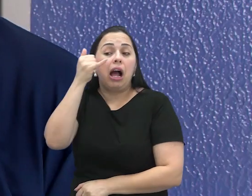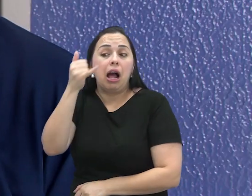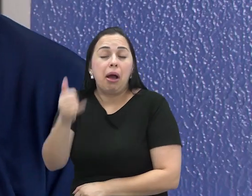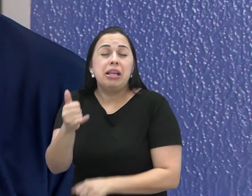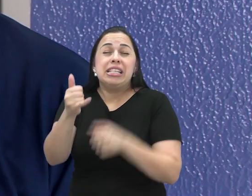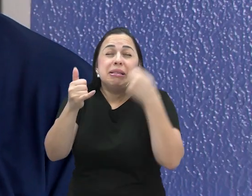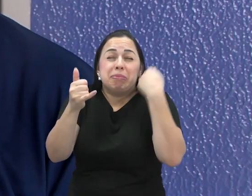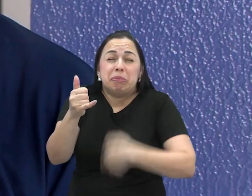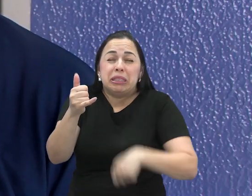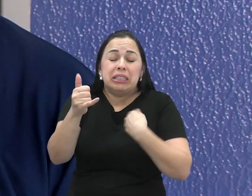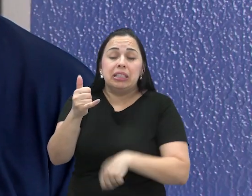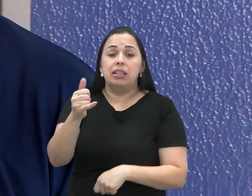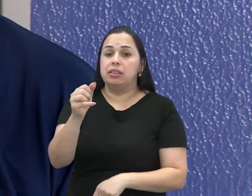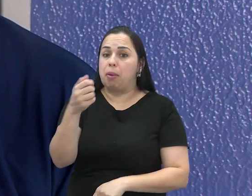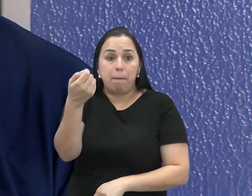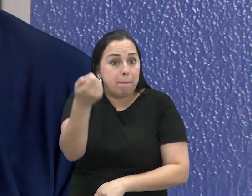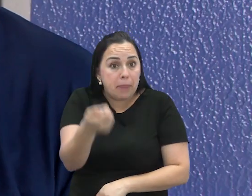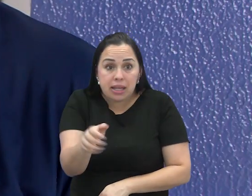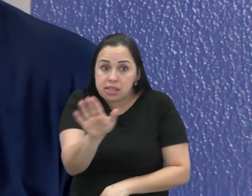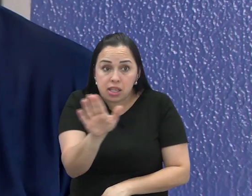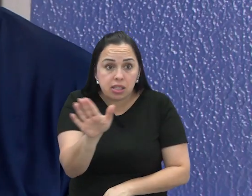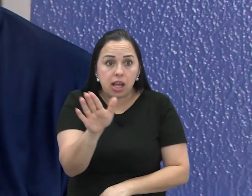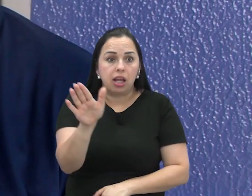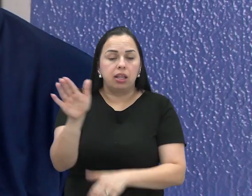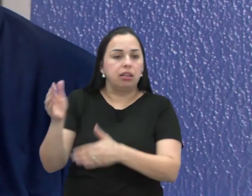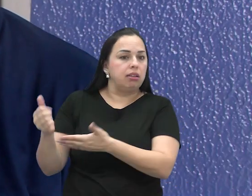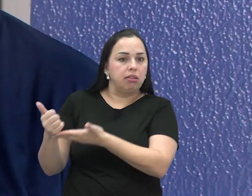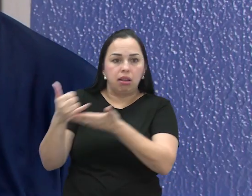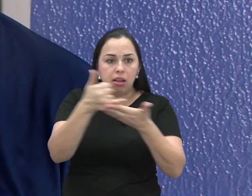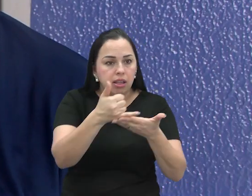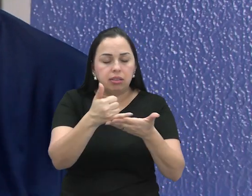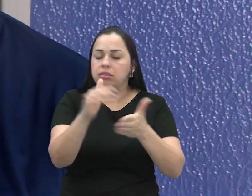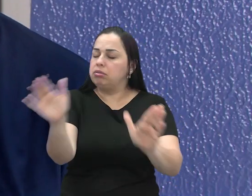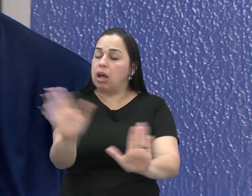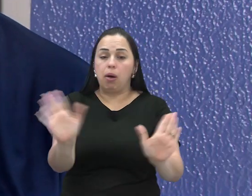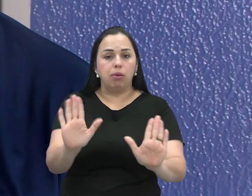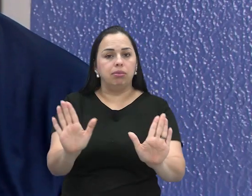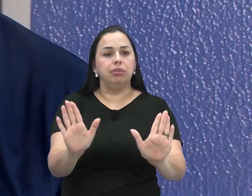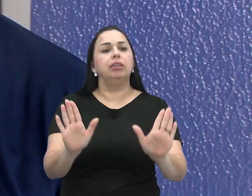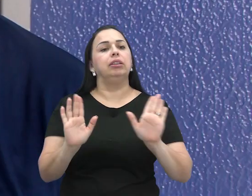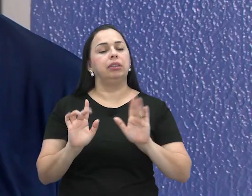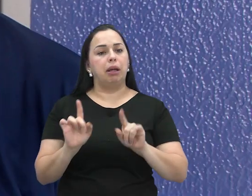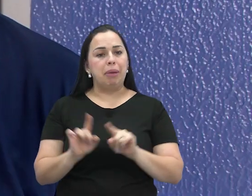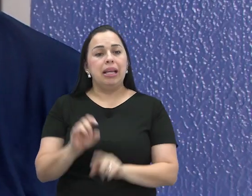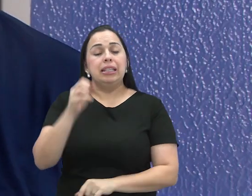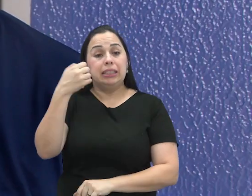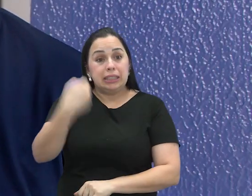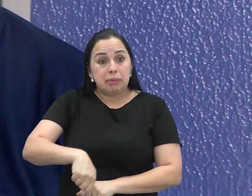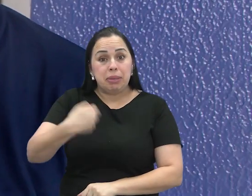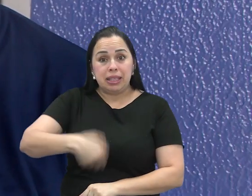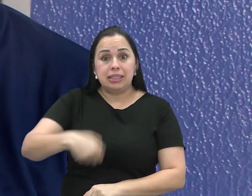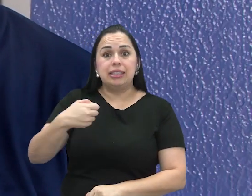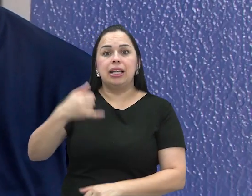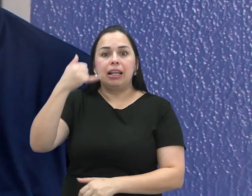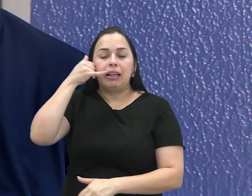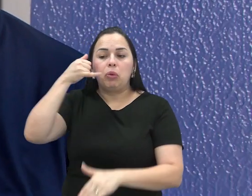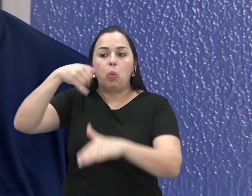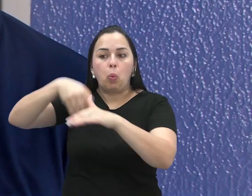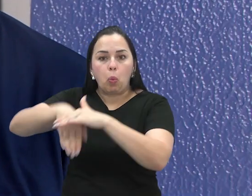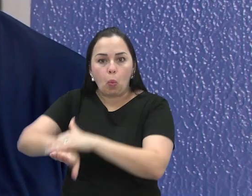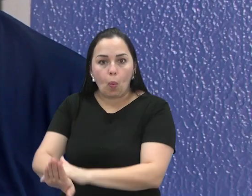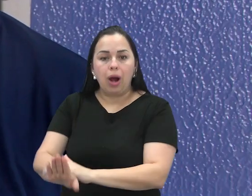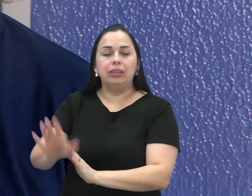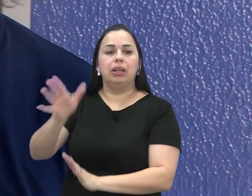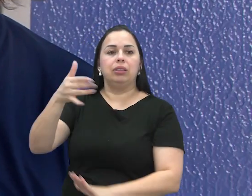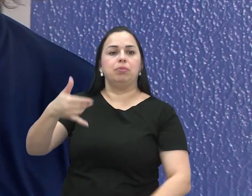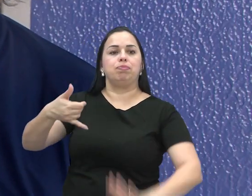que realmente precisassem. Então, se o aluno não precisasse trazer para a escola, que não viesse com o celular. E caso esse aluno precise